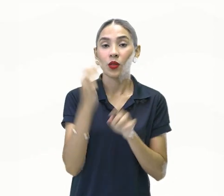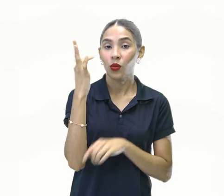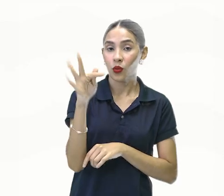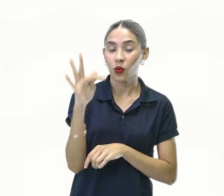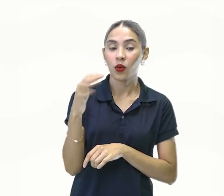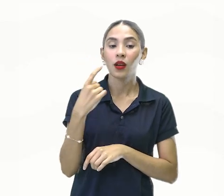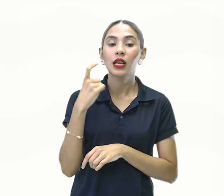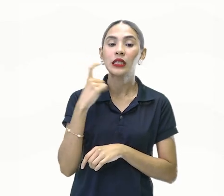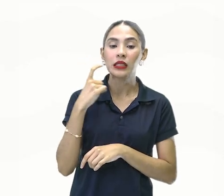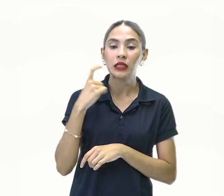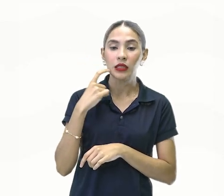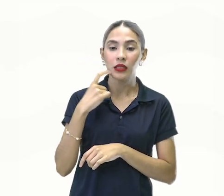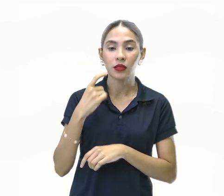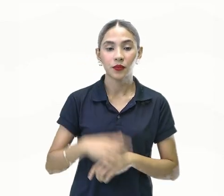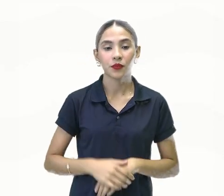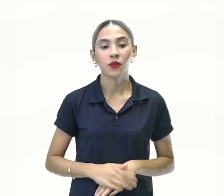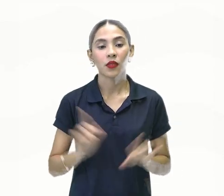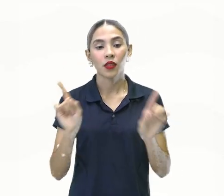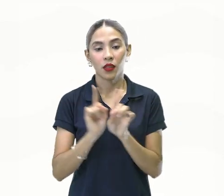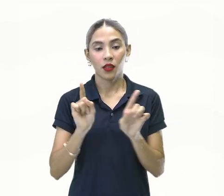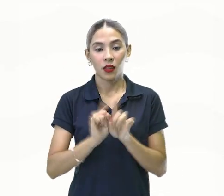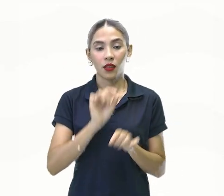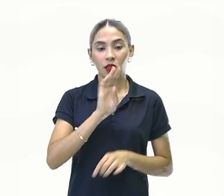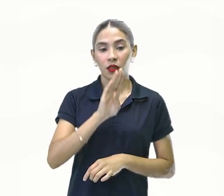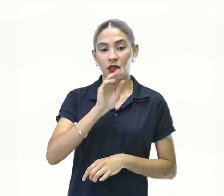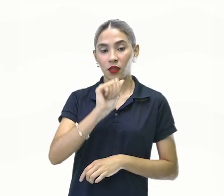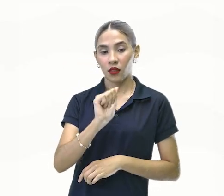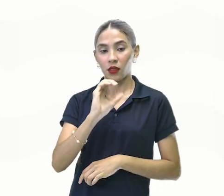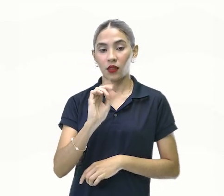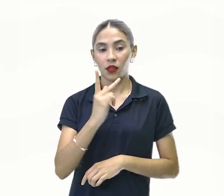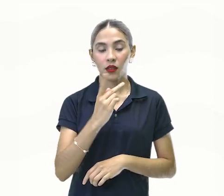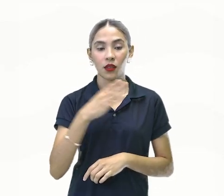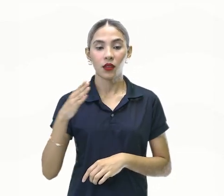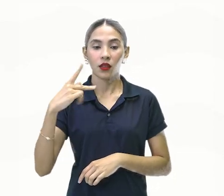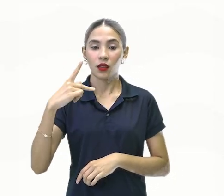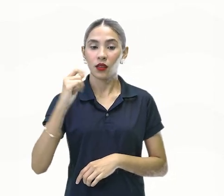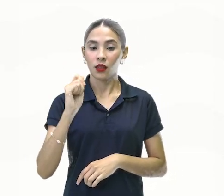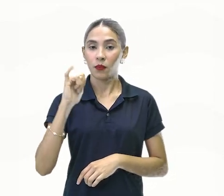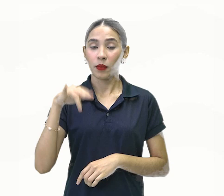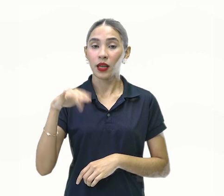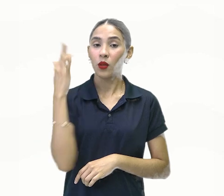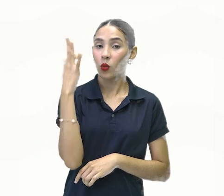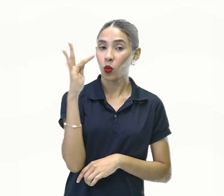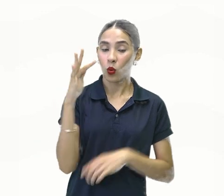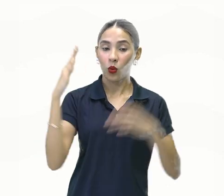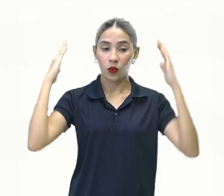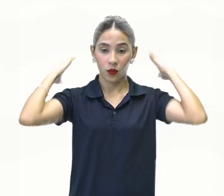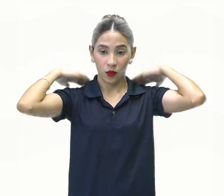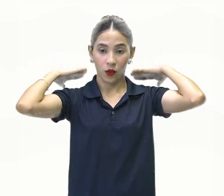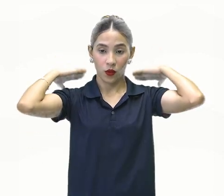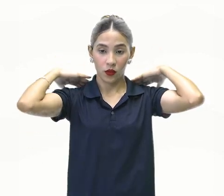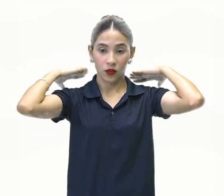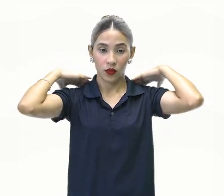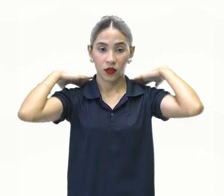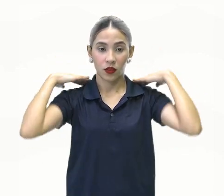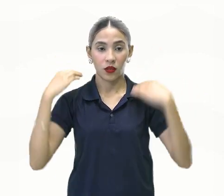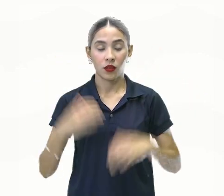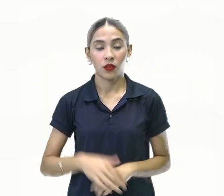Tooth, dente. And back pain, e dor das costas, back pain, dor nas costas.